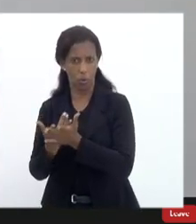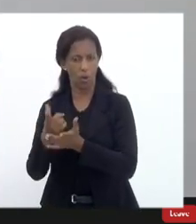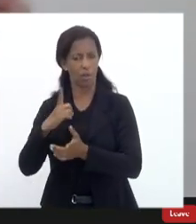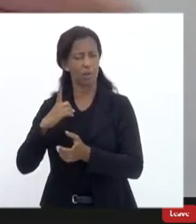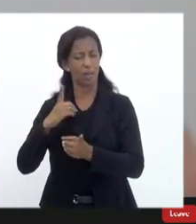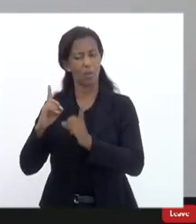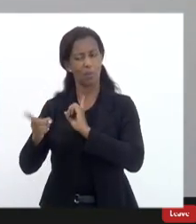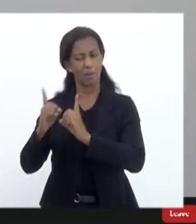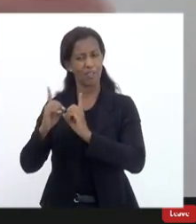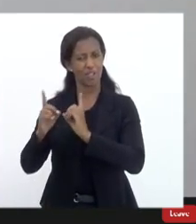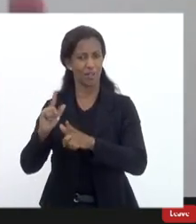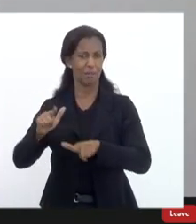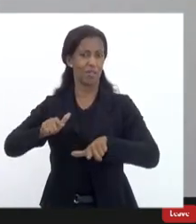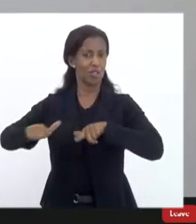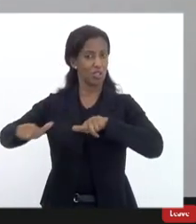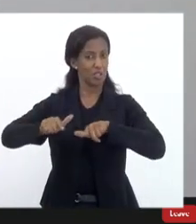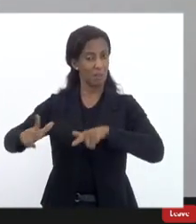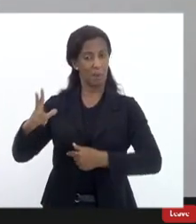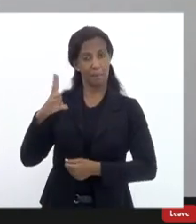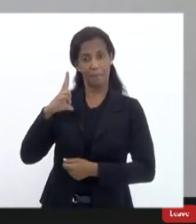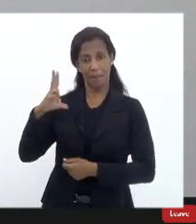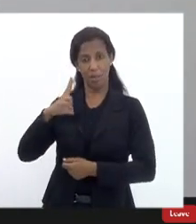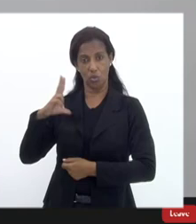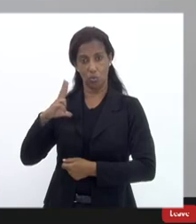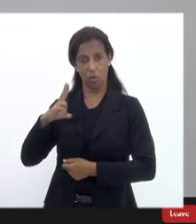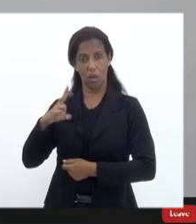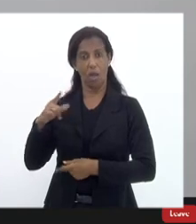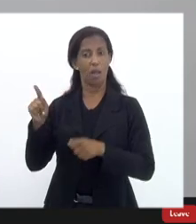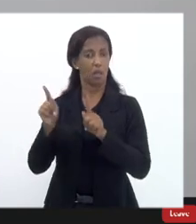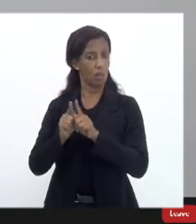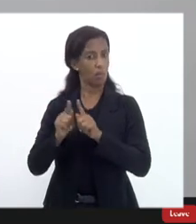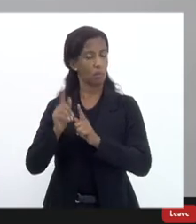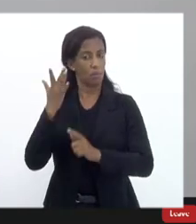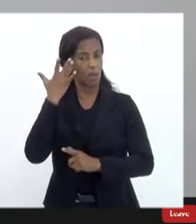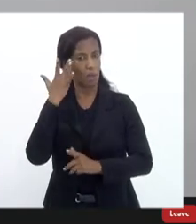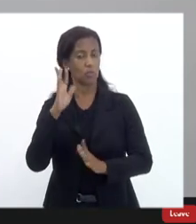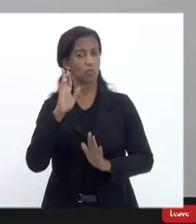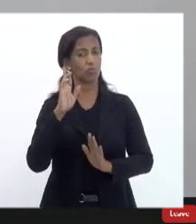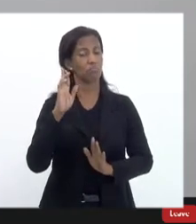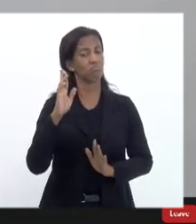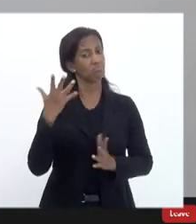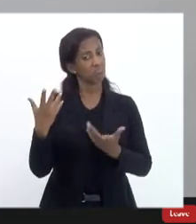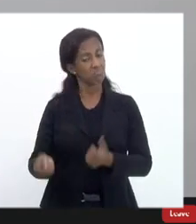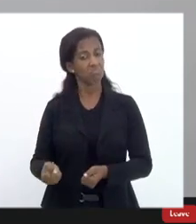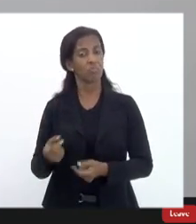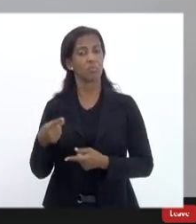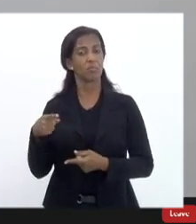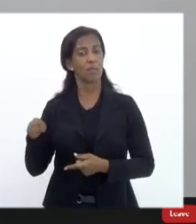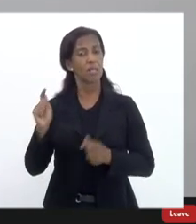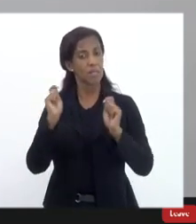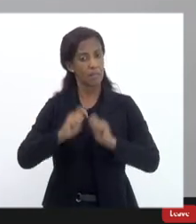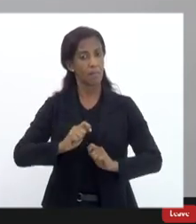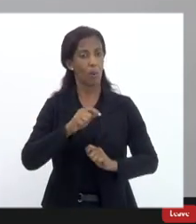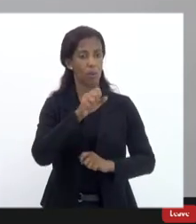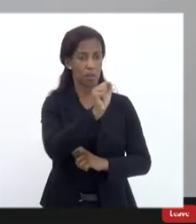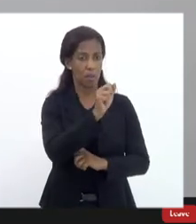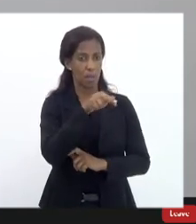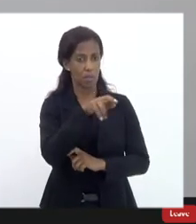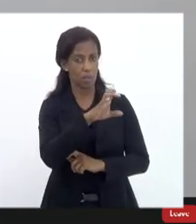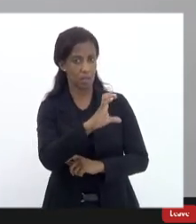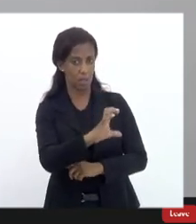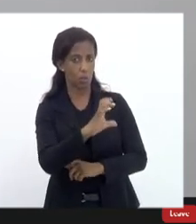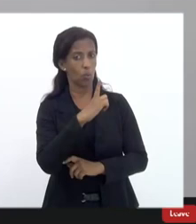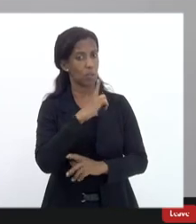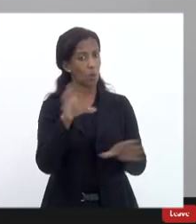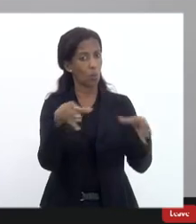uma dinâmica de funcionamento muito particular. Eu considero relevante que se possa cogitar, por parte da SEDUC, que haja